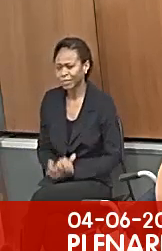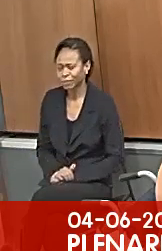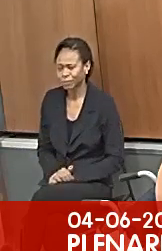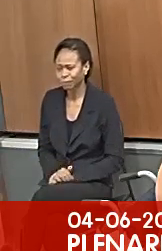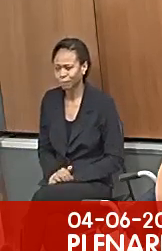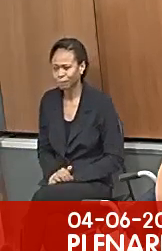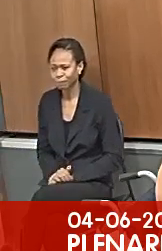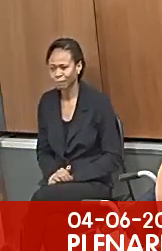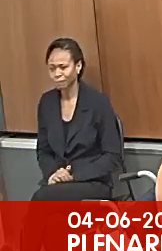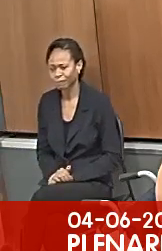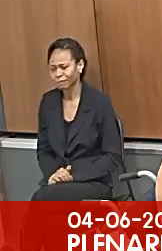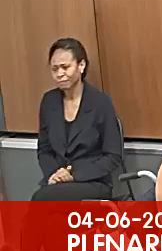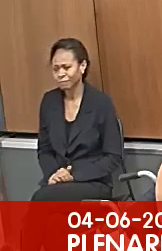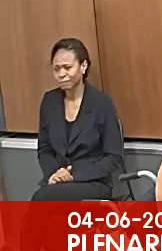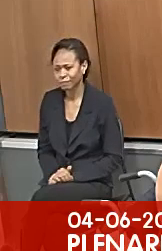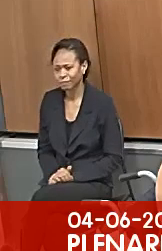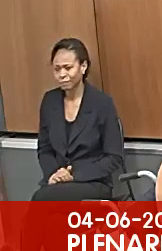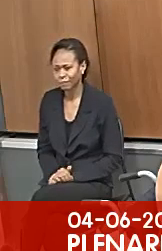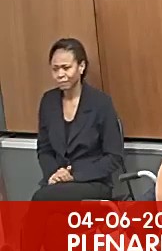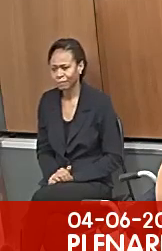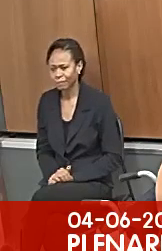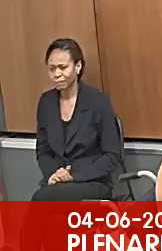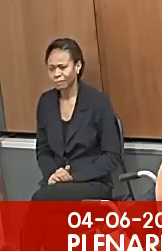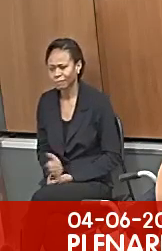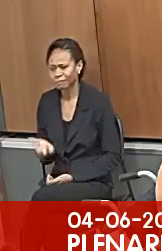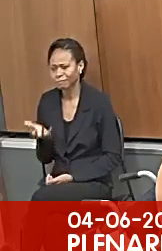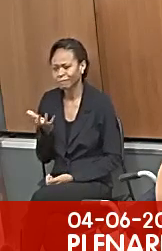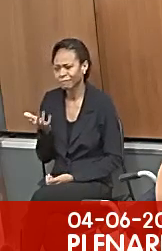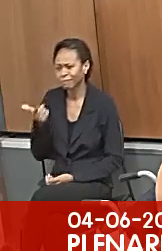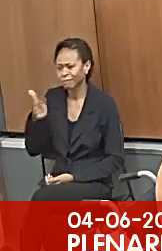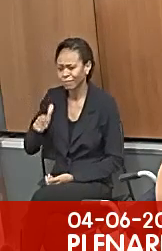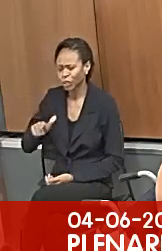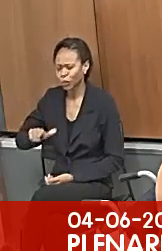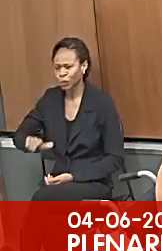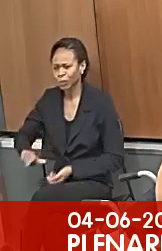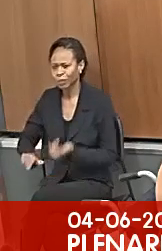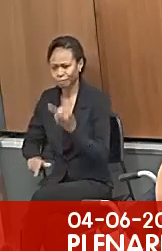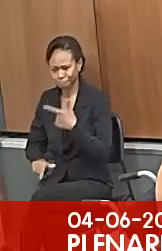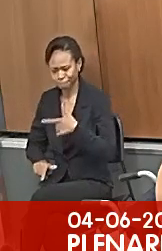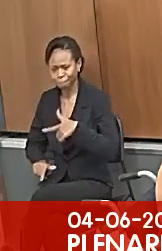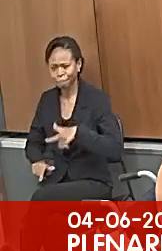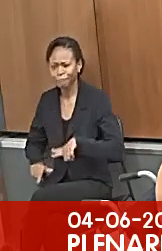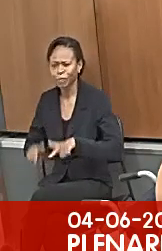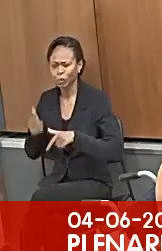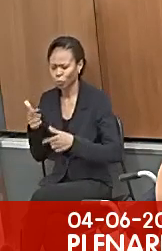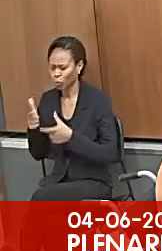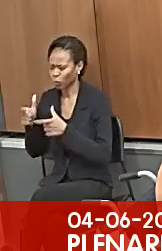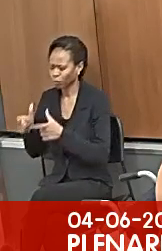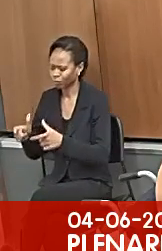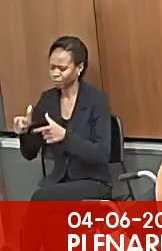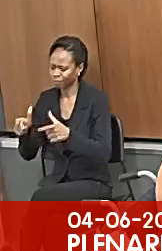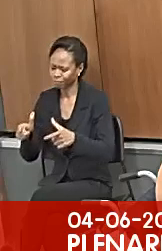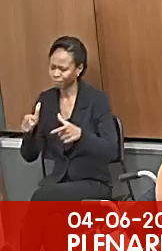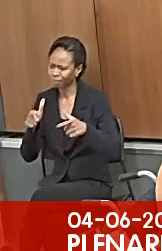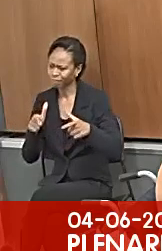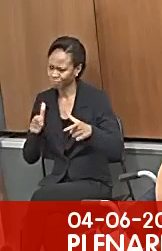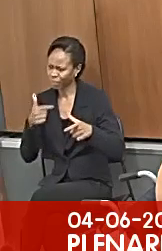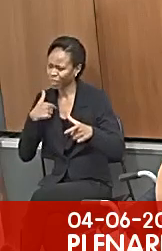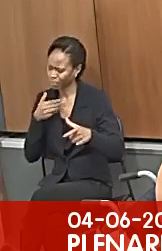perder. Só pra te ter de novo e de novo, vou a qualquer